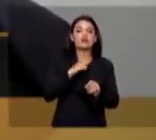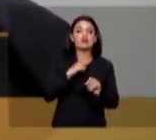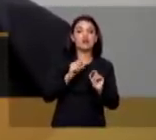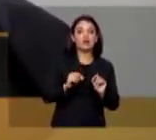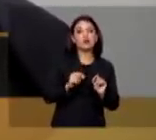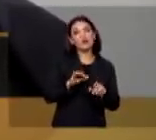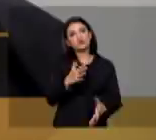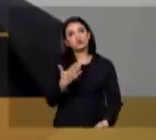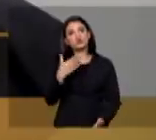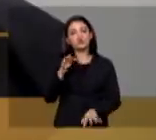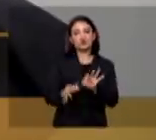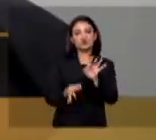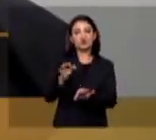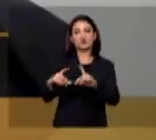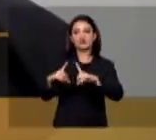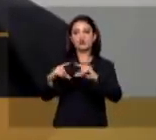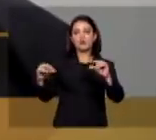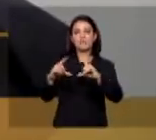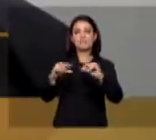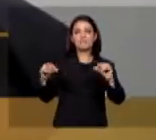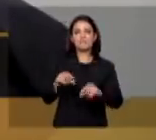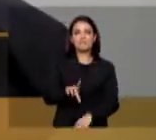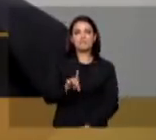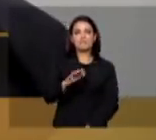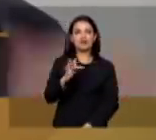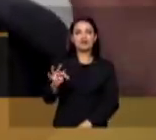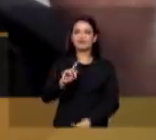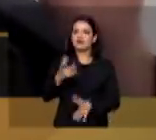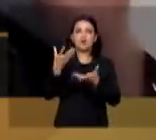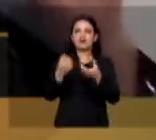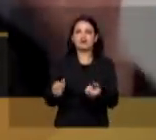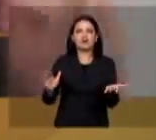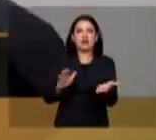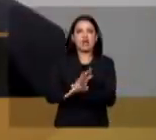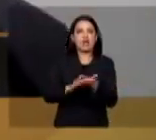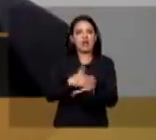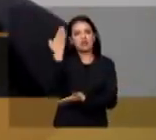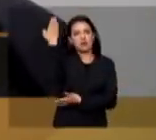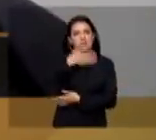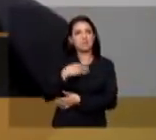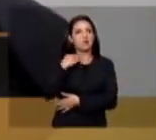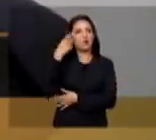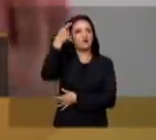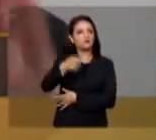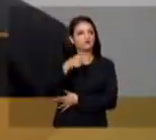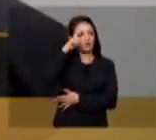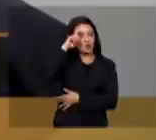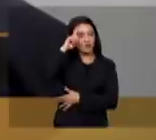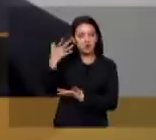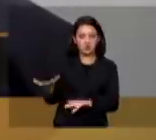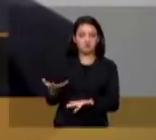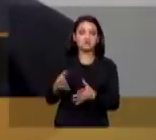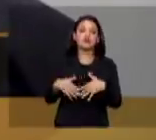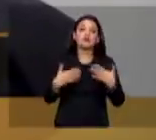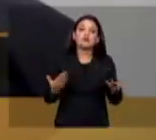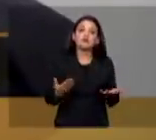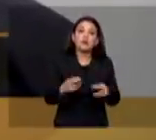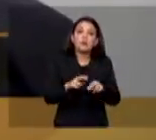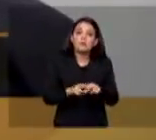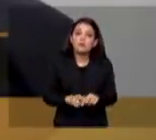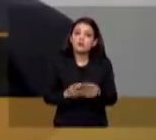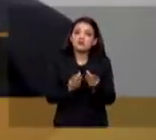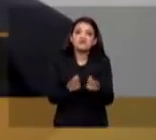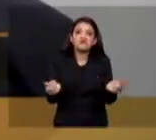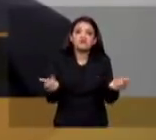se o juiz de Brasília não aceitar como prova qualquer coisa que tenha sido feito por Moro e companhia. Nessa hipótese, o assunto se esvai.